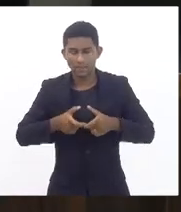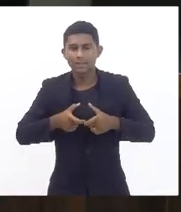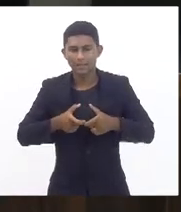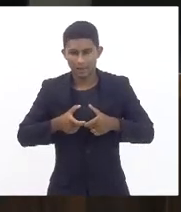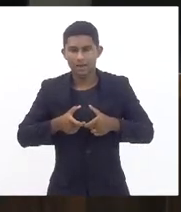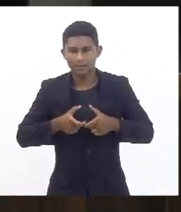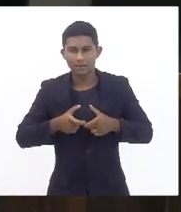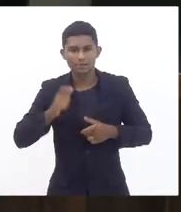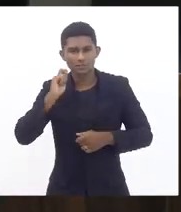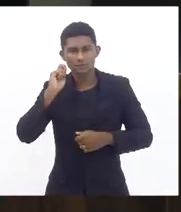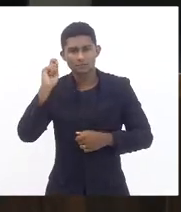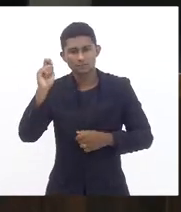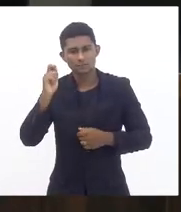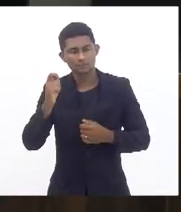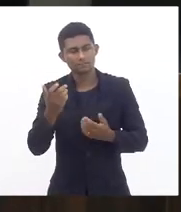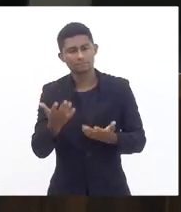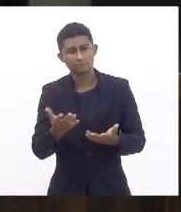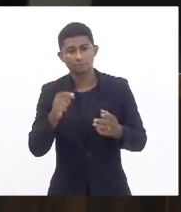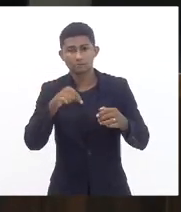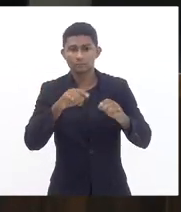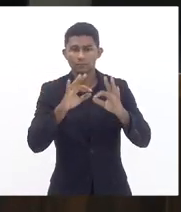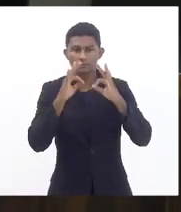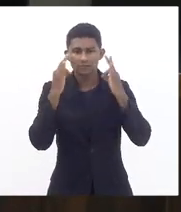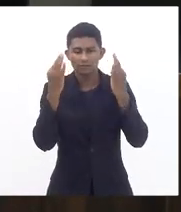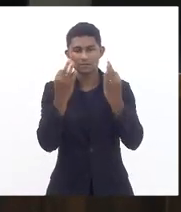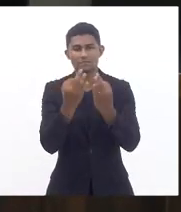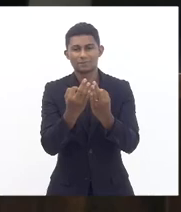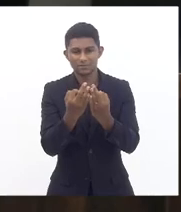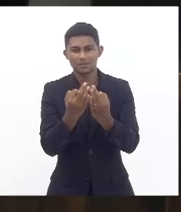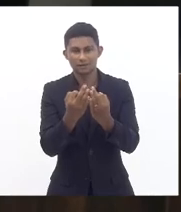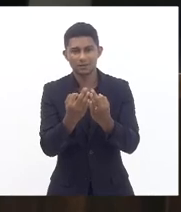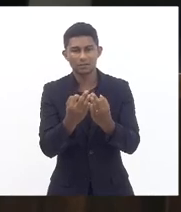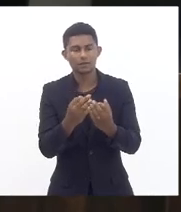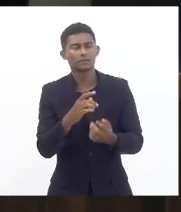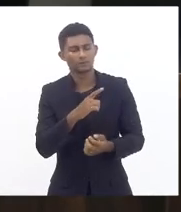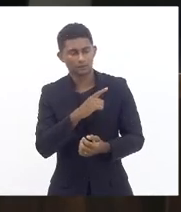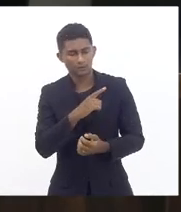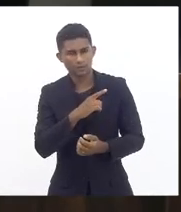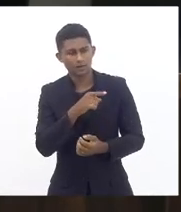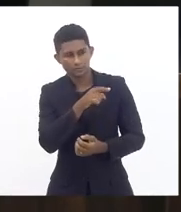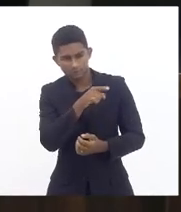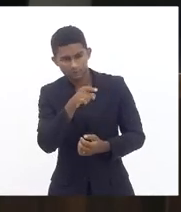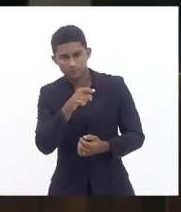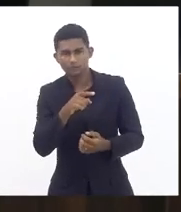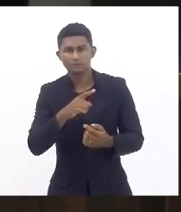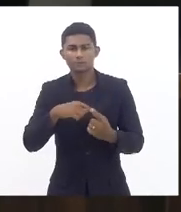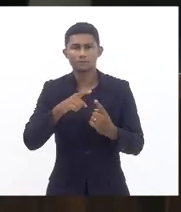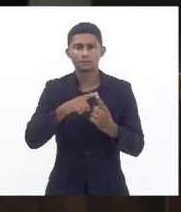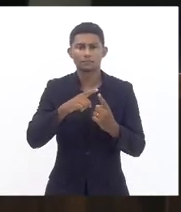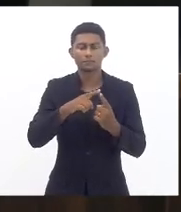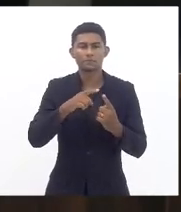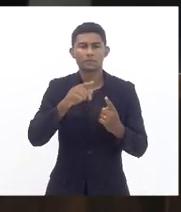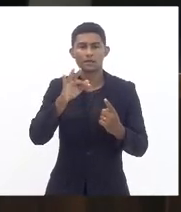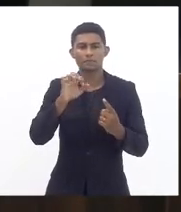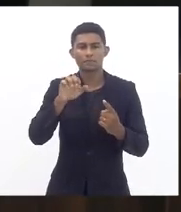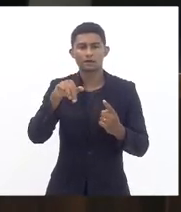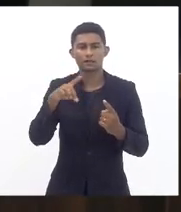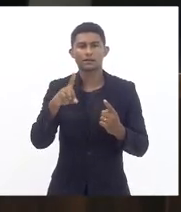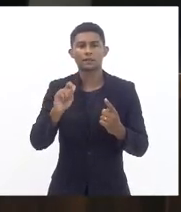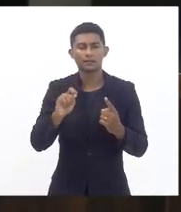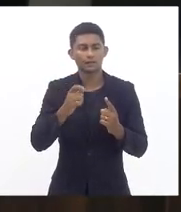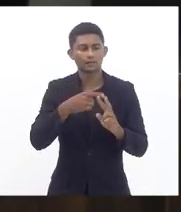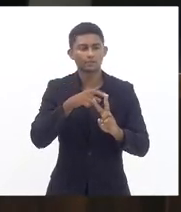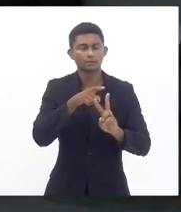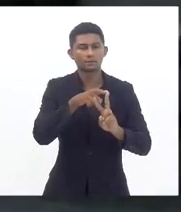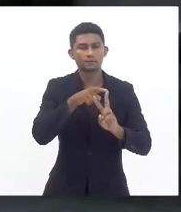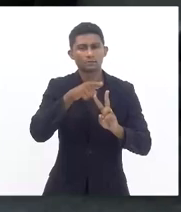e está aqui parte da família do Fernando, a Fernanda, mais uma sobrinha, outros